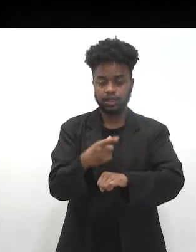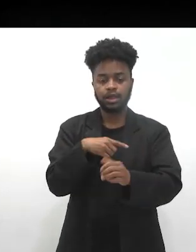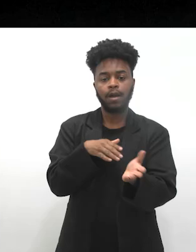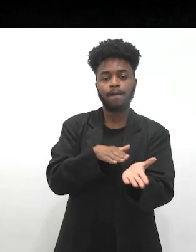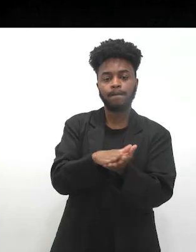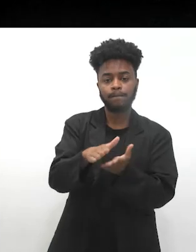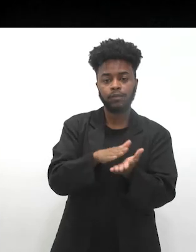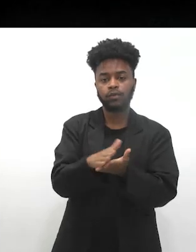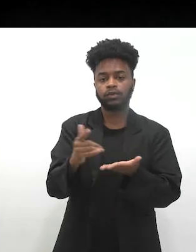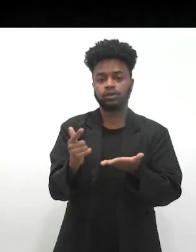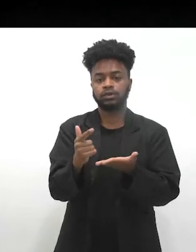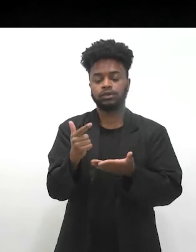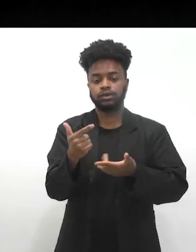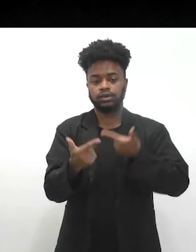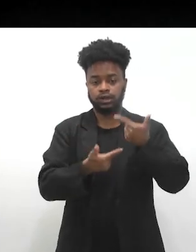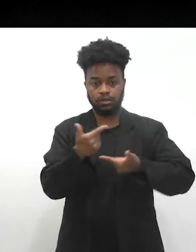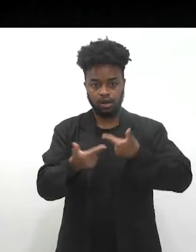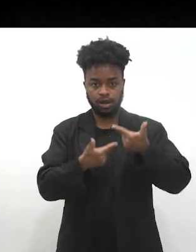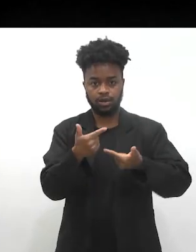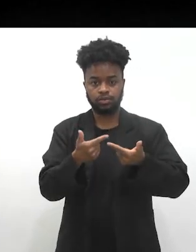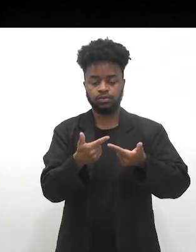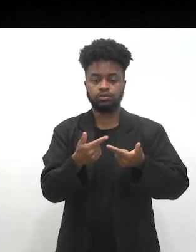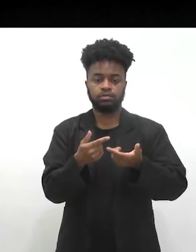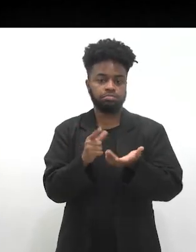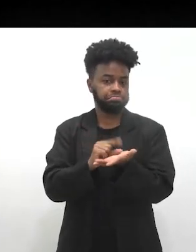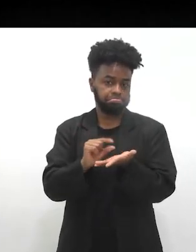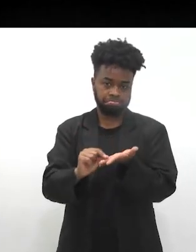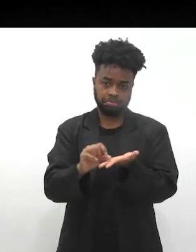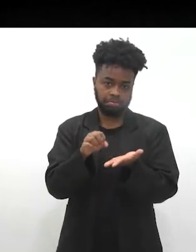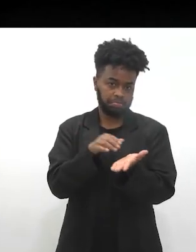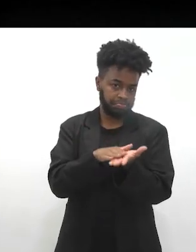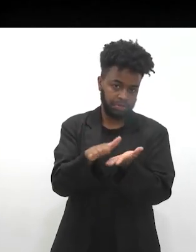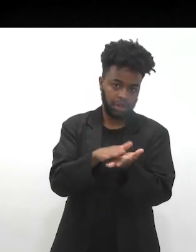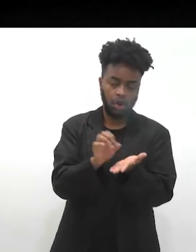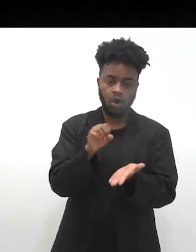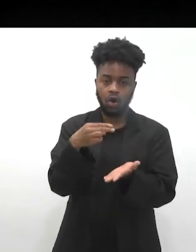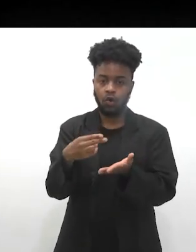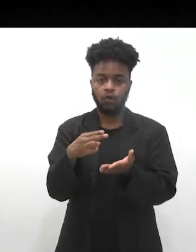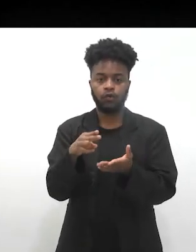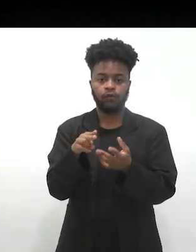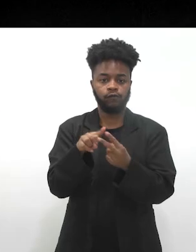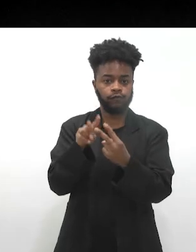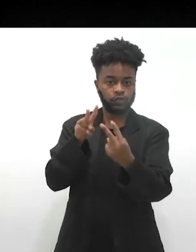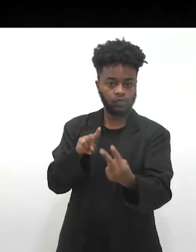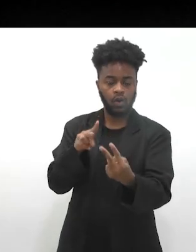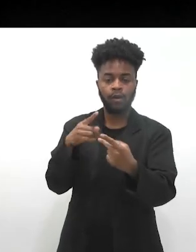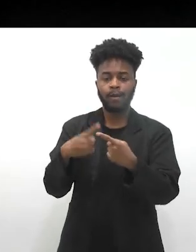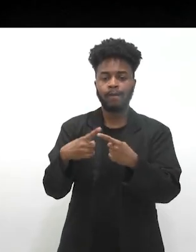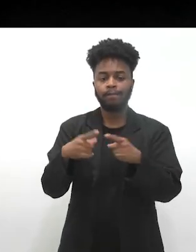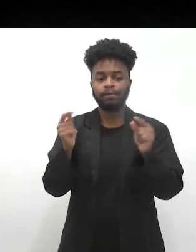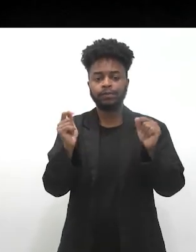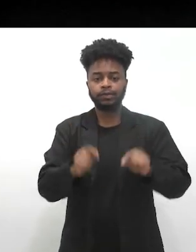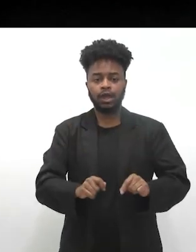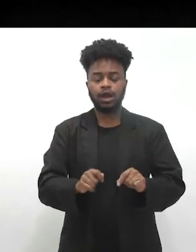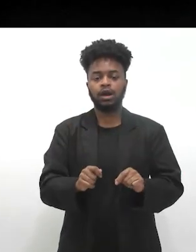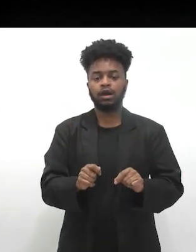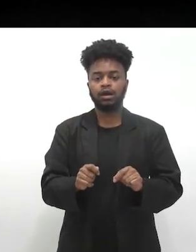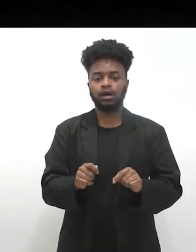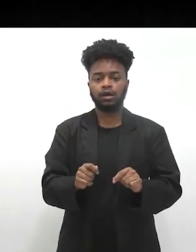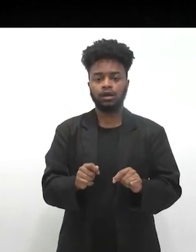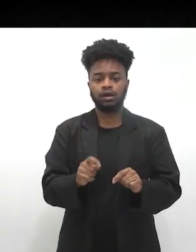uma publicação desses trabalhos na sua forma impressa, também digital, que permite com